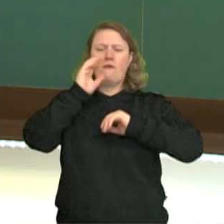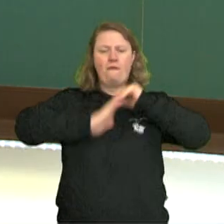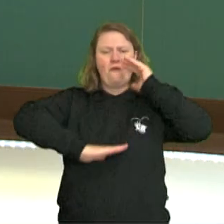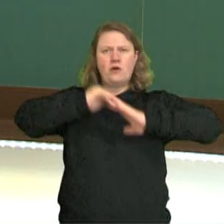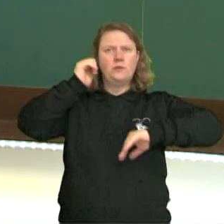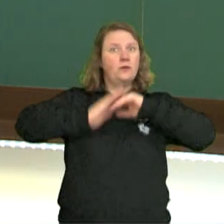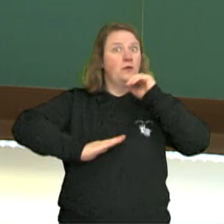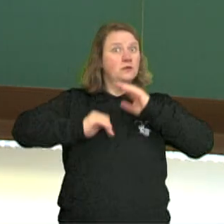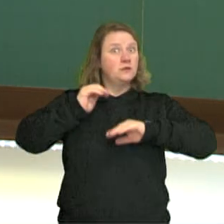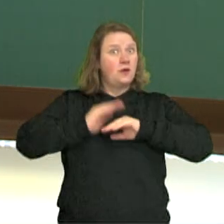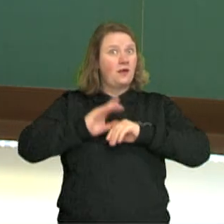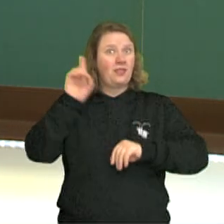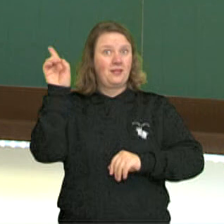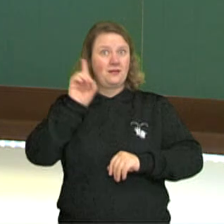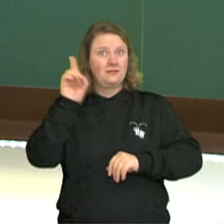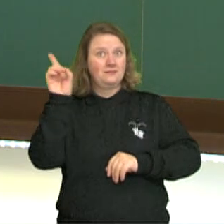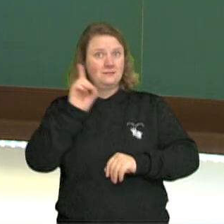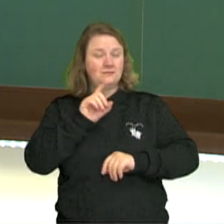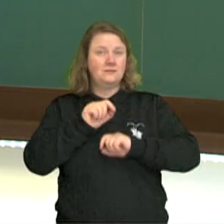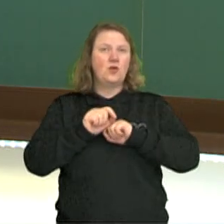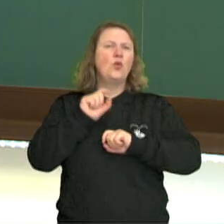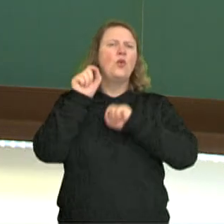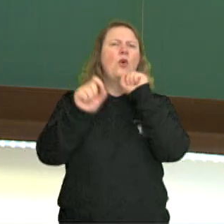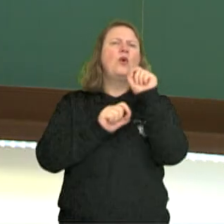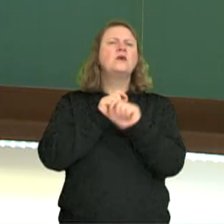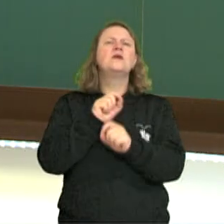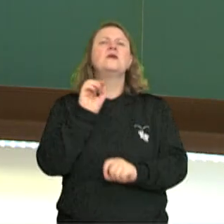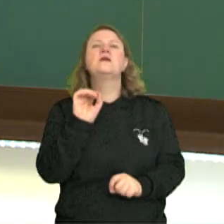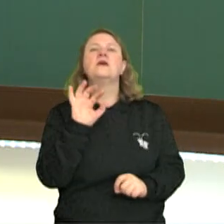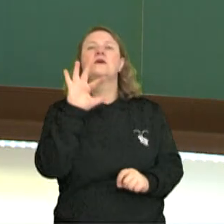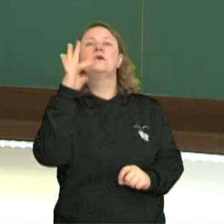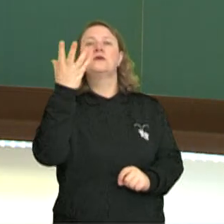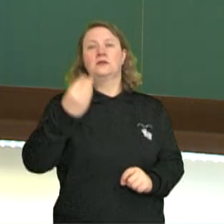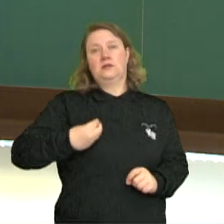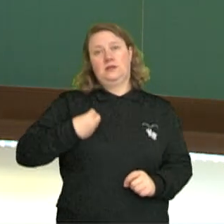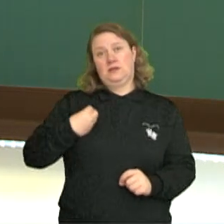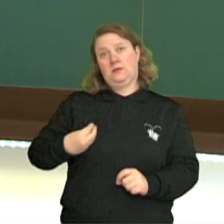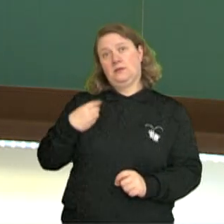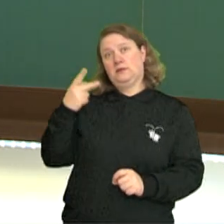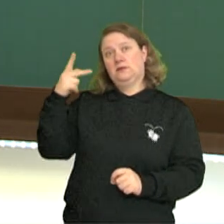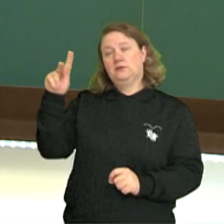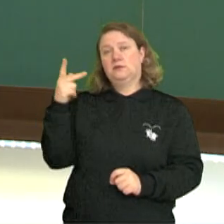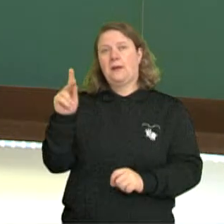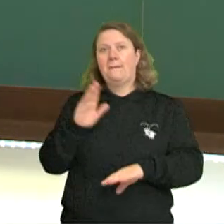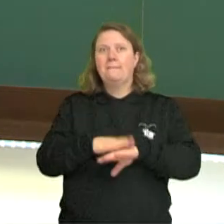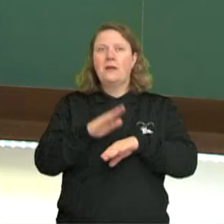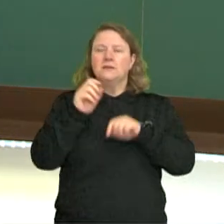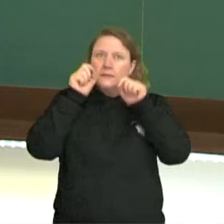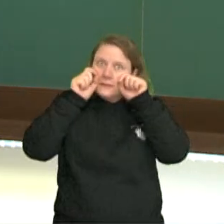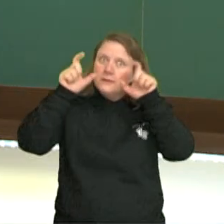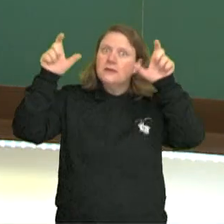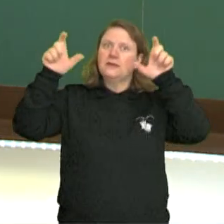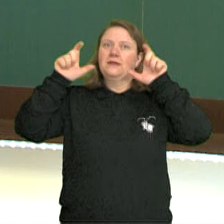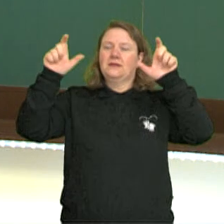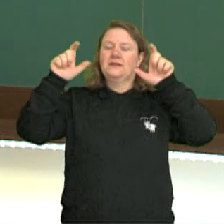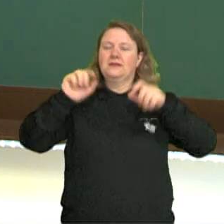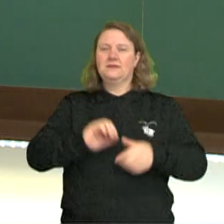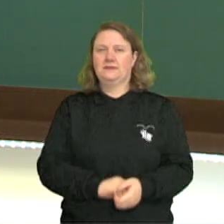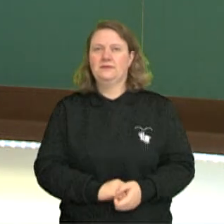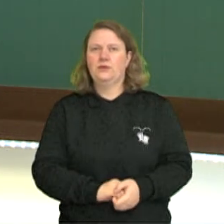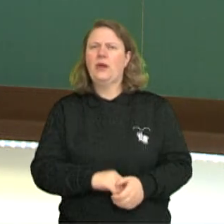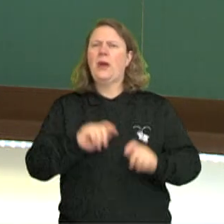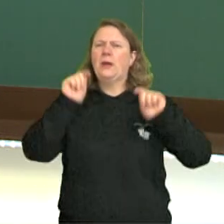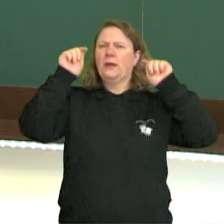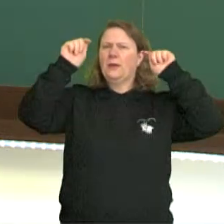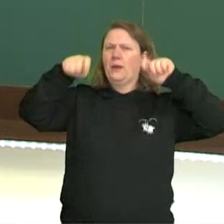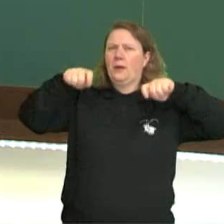Cecília Meirelles? Que fato acontecido na vida da autora mais chamou a sua atenção? O que é